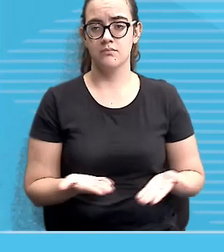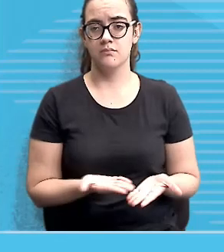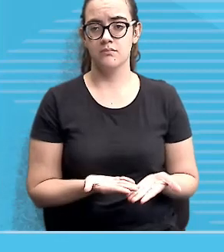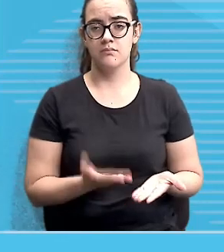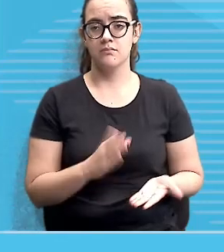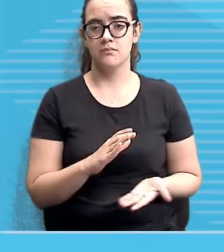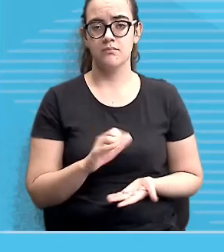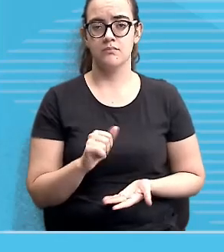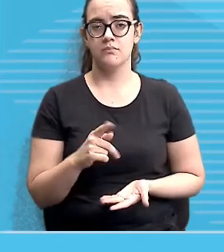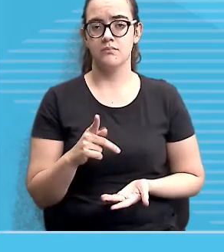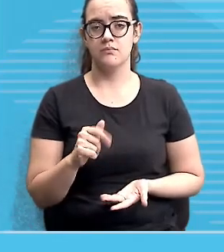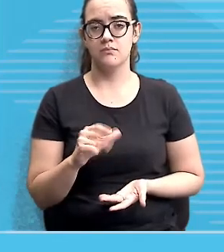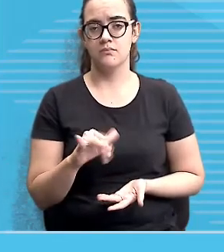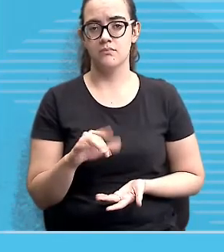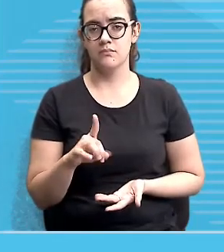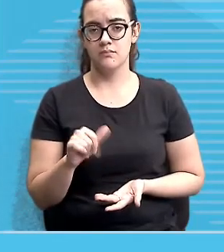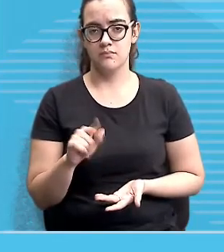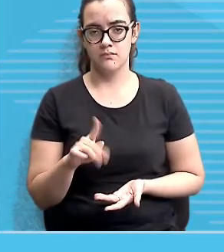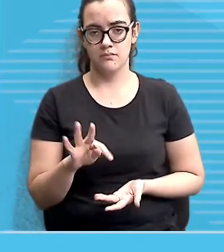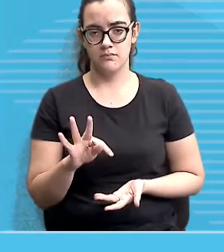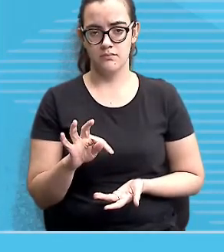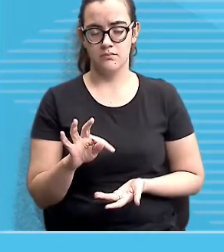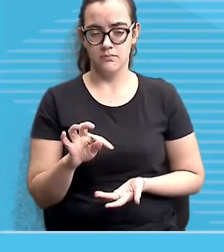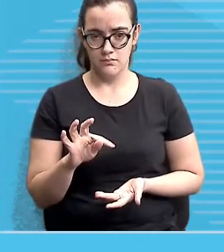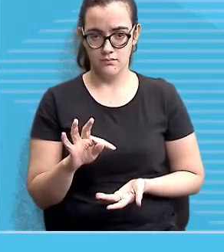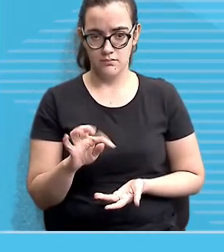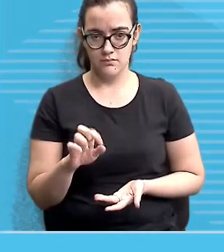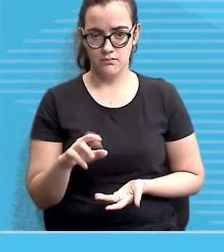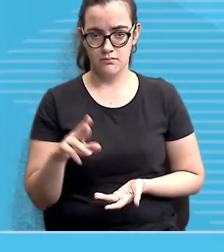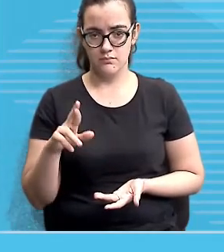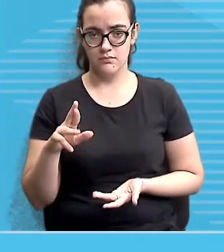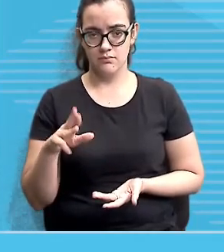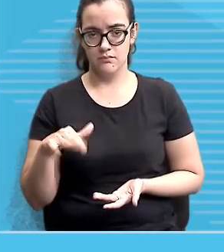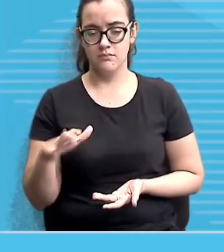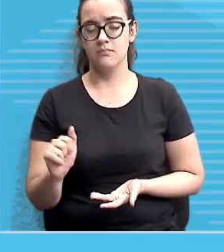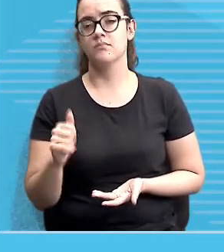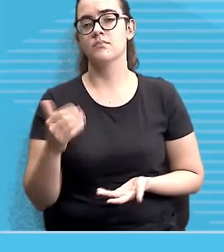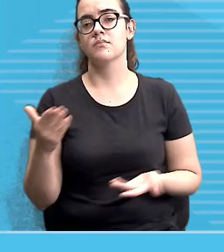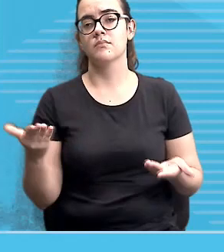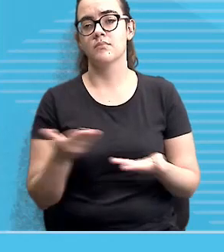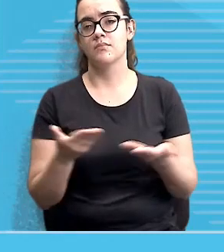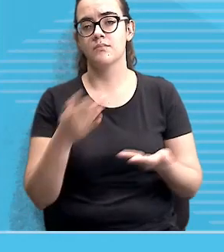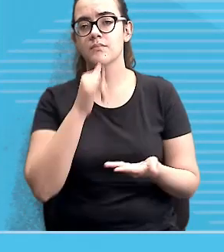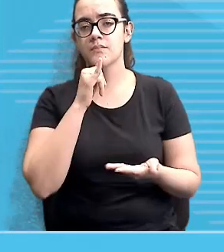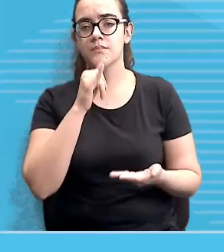Oi, 113 0,113 x200